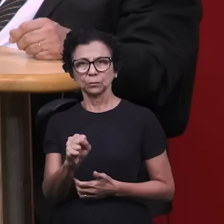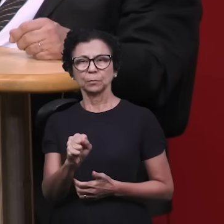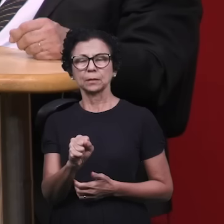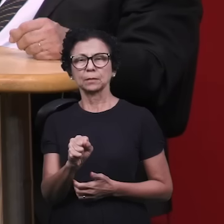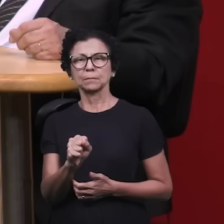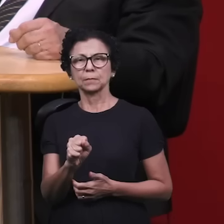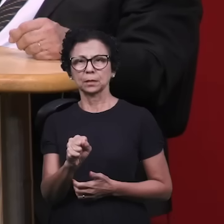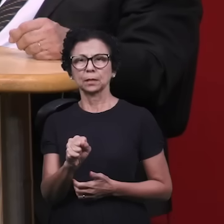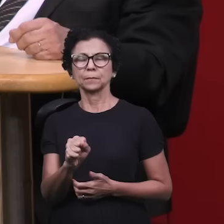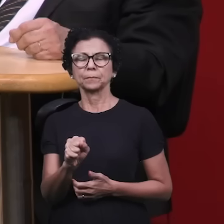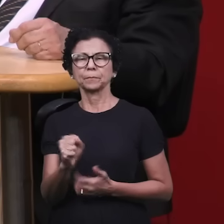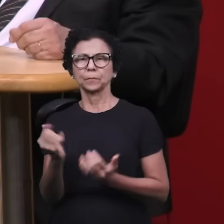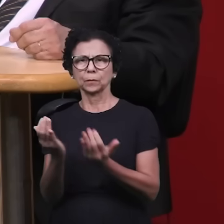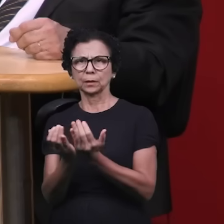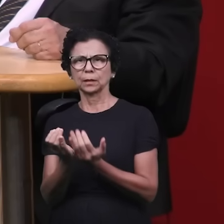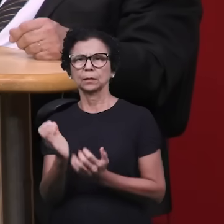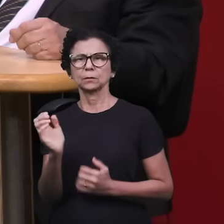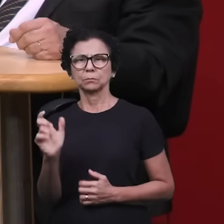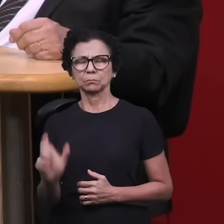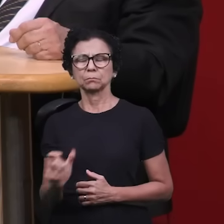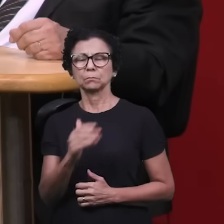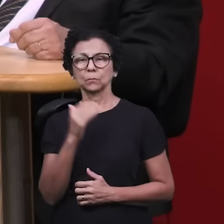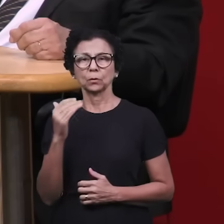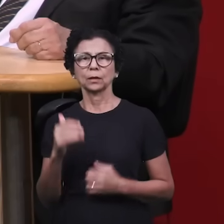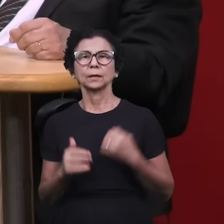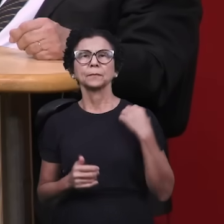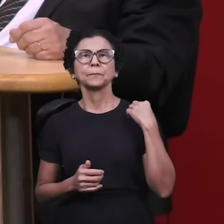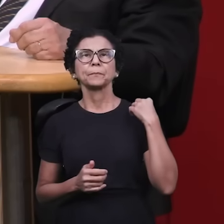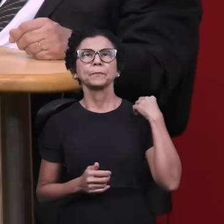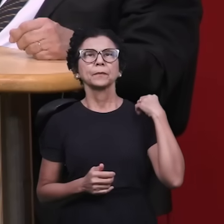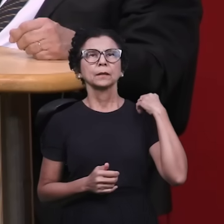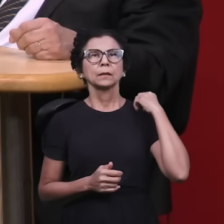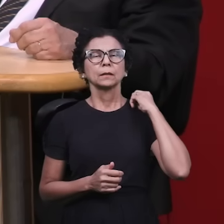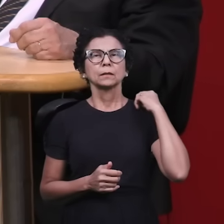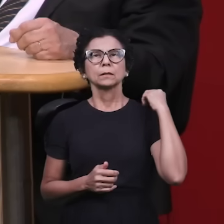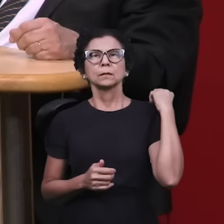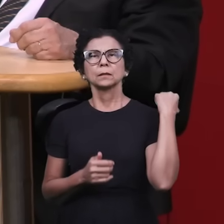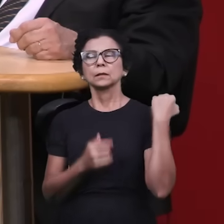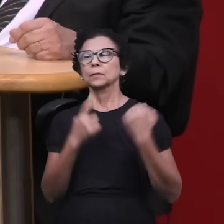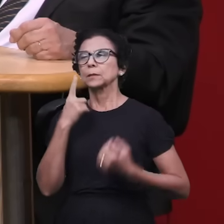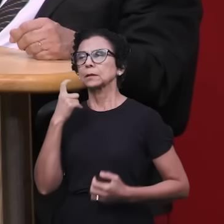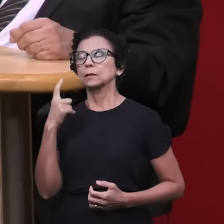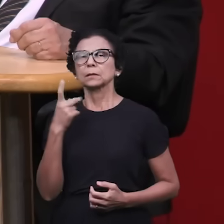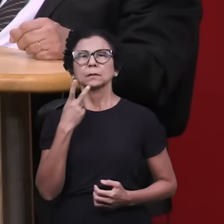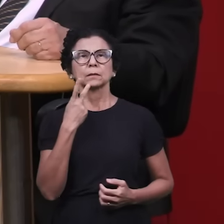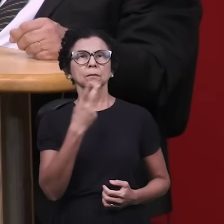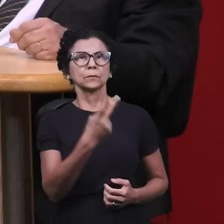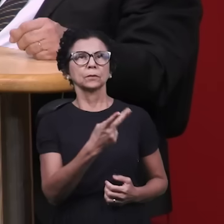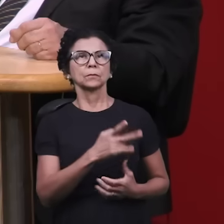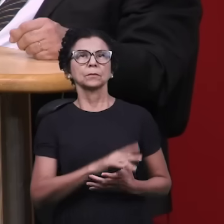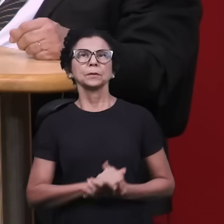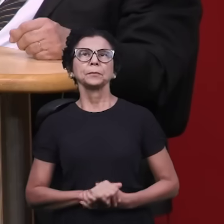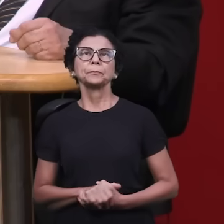nesse assunto, nesse aspecto que é muito interessante que você falou, Gilson, também o Edson aqui, depois o Alexandre.